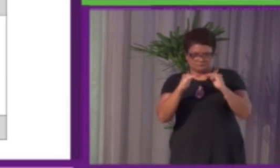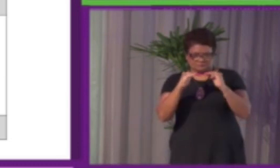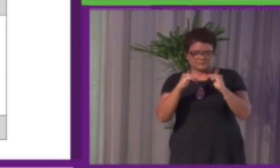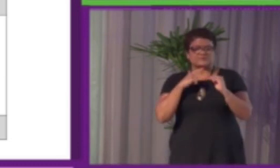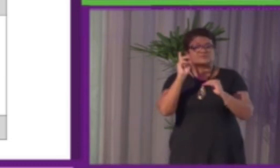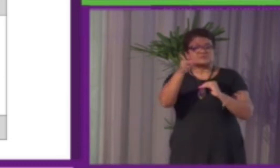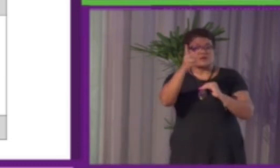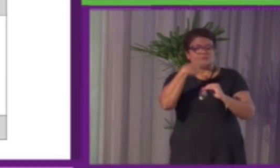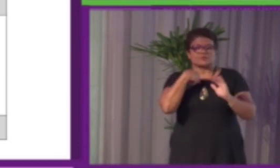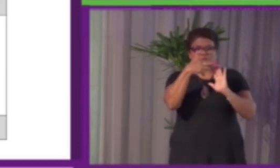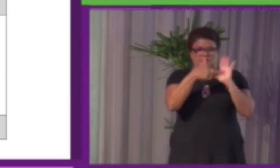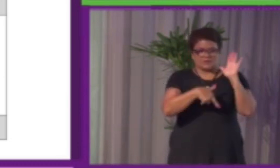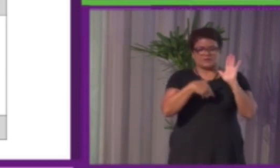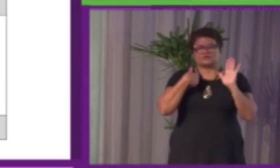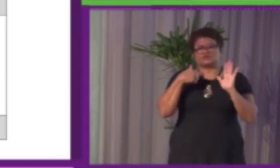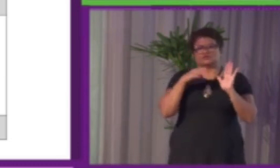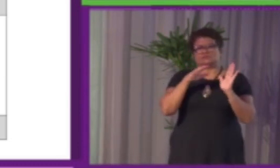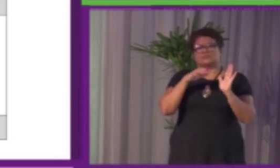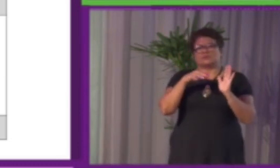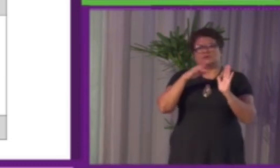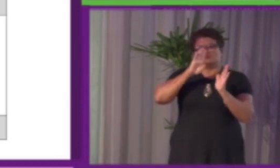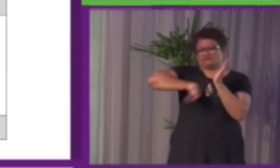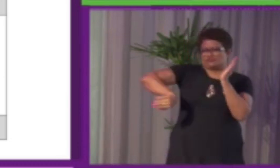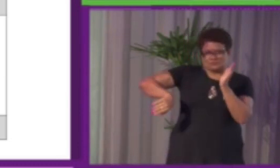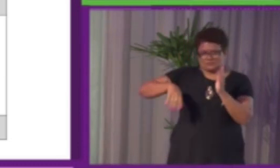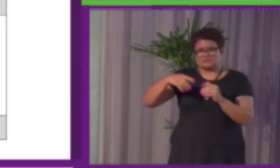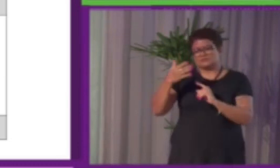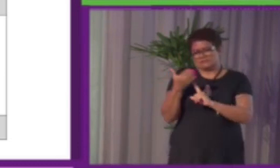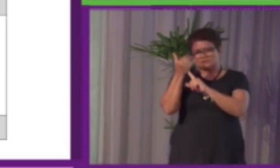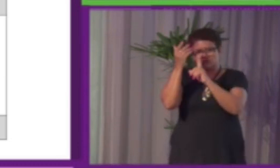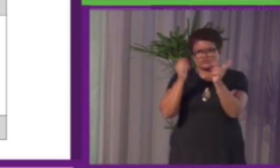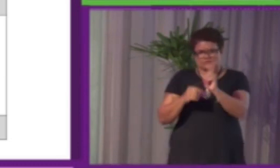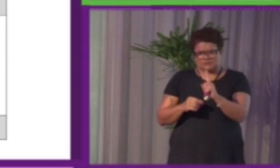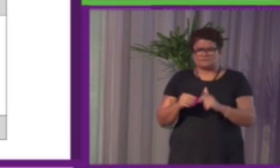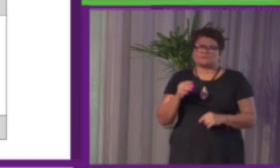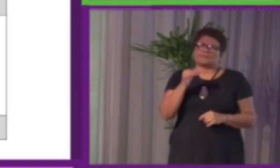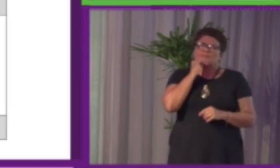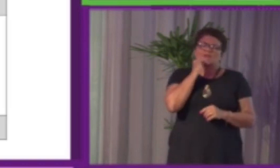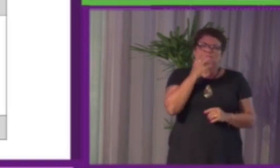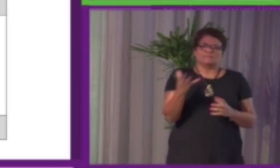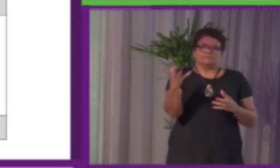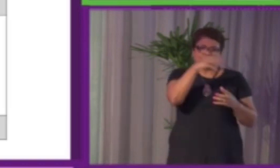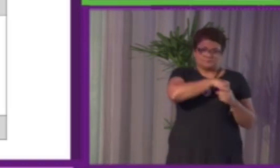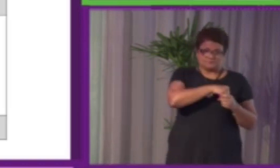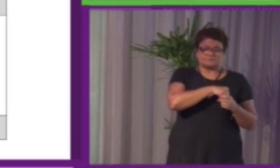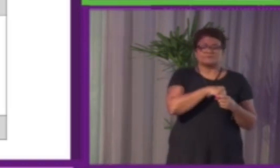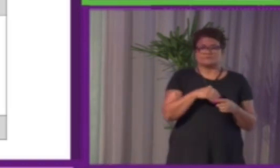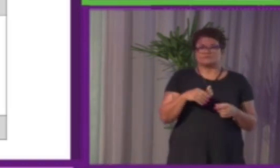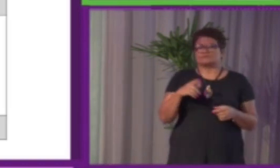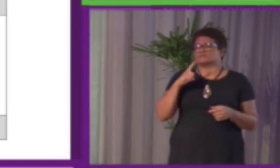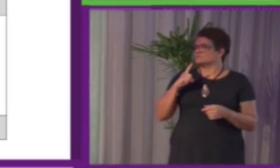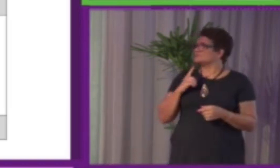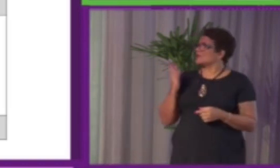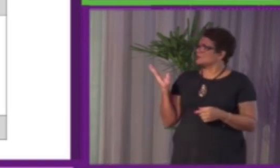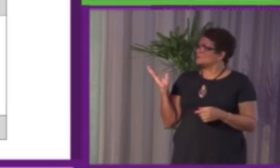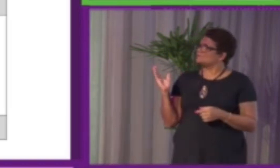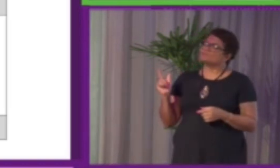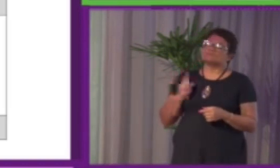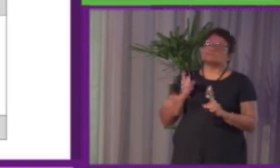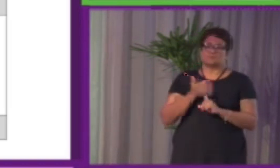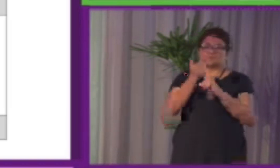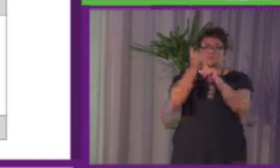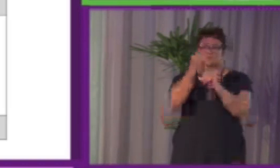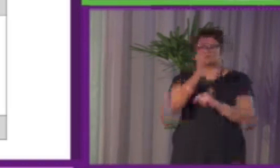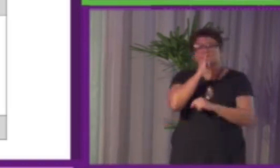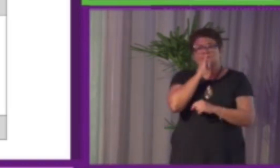critério aí de morte da tecnologia. Então, nós temos, por exemplo, no cenário das incorporadas, nós temos tecnologias, por exemplo,